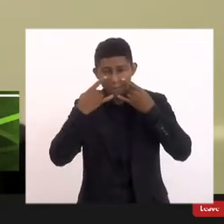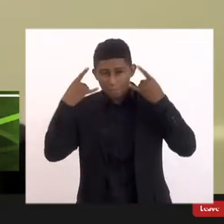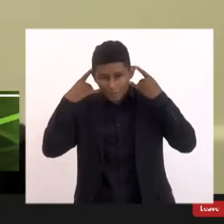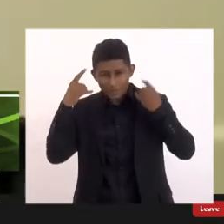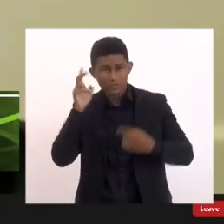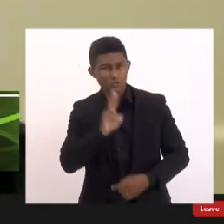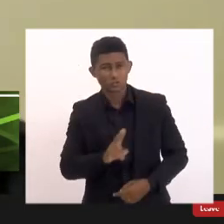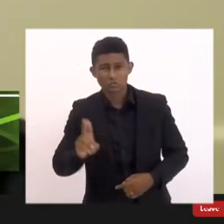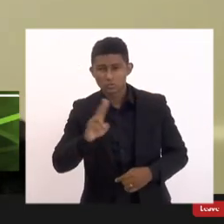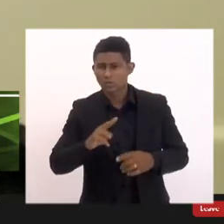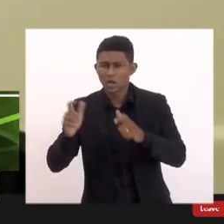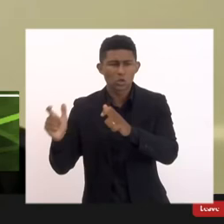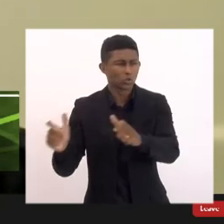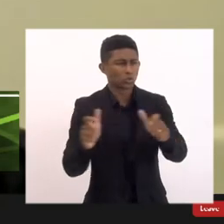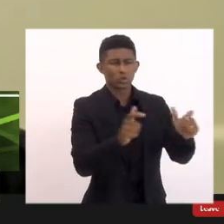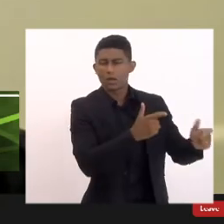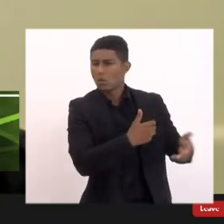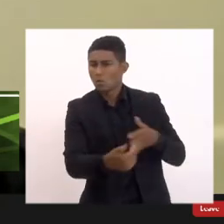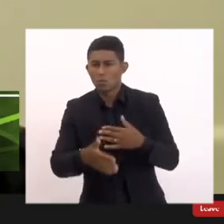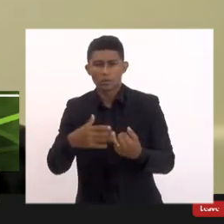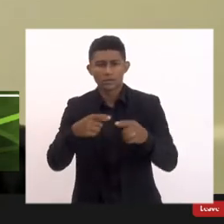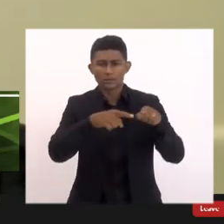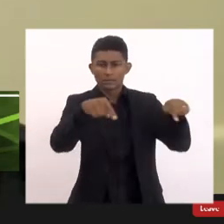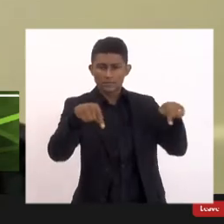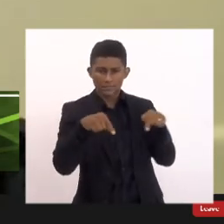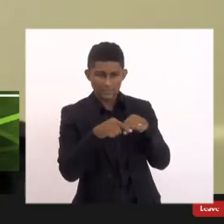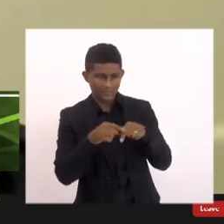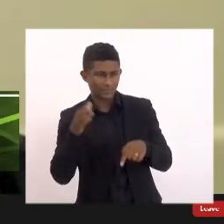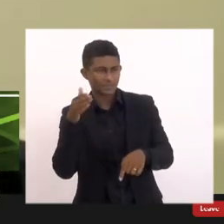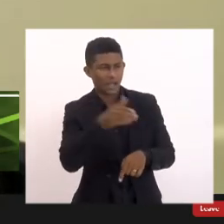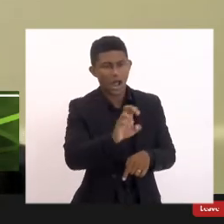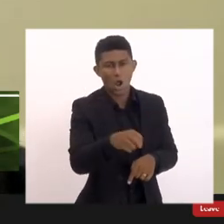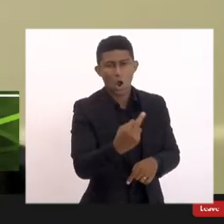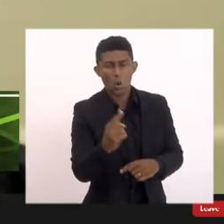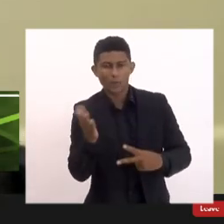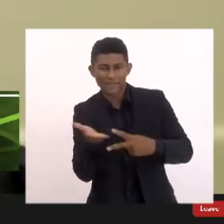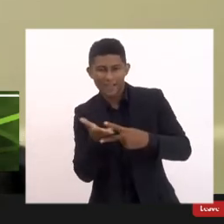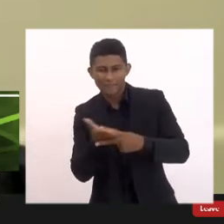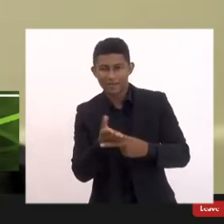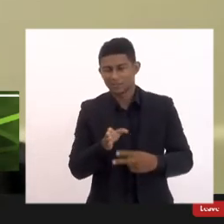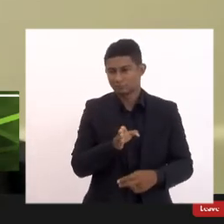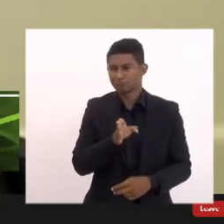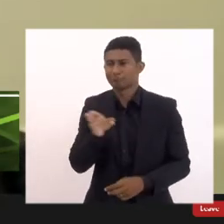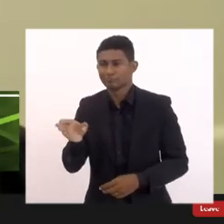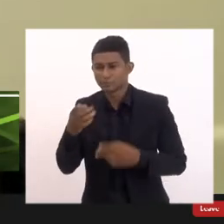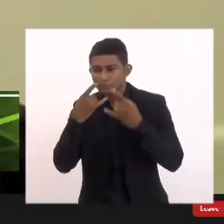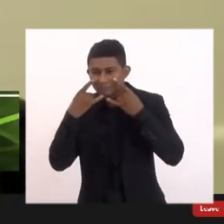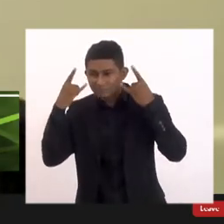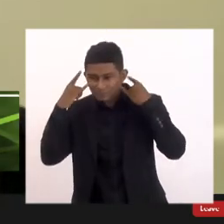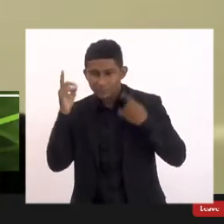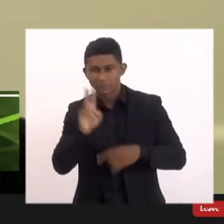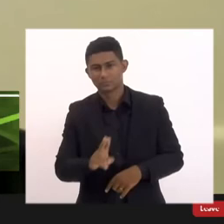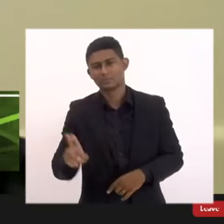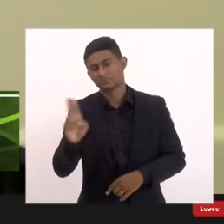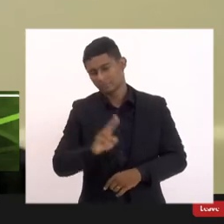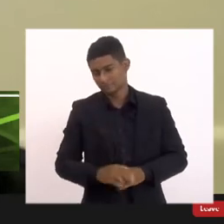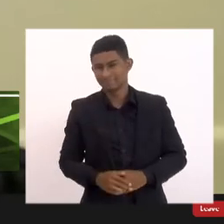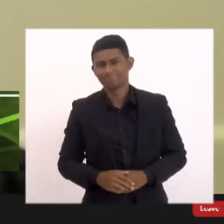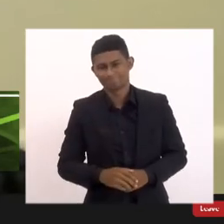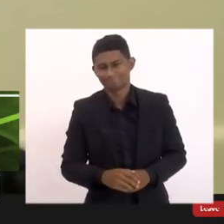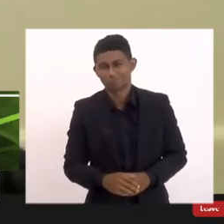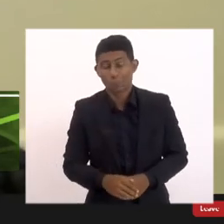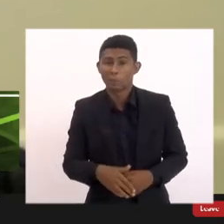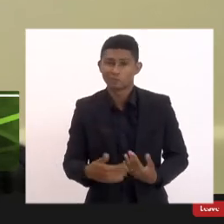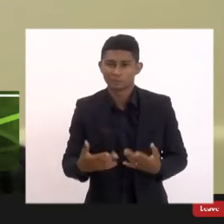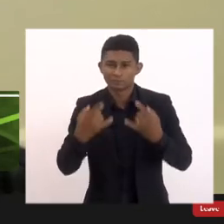qualquer ambiente, dentro da sala e também no ambiente do recreio, né? Como foi falado aqui, colocado pelo deputado. O uso da máscara, sim, que